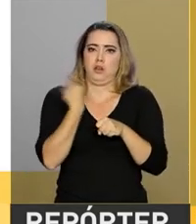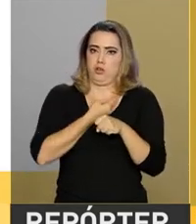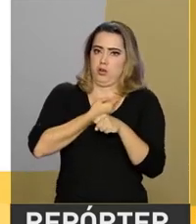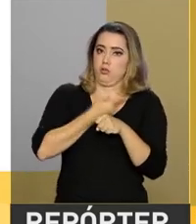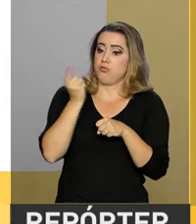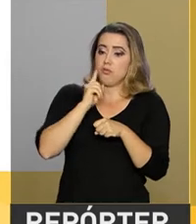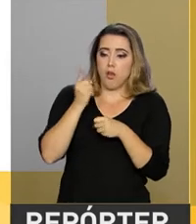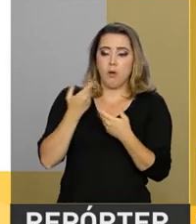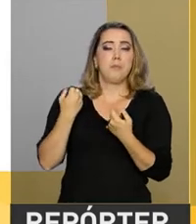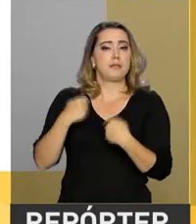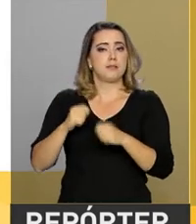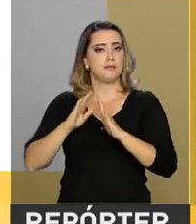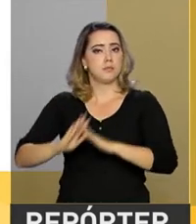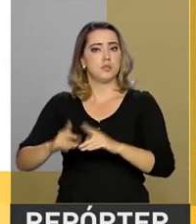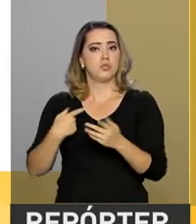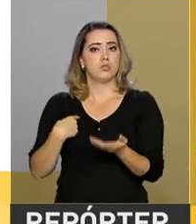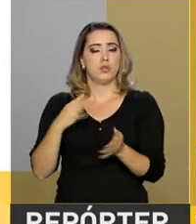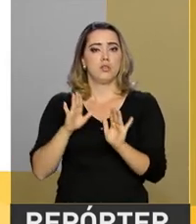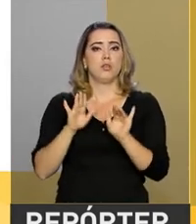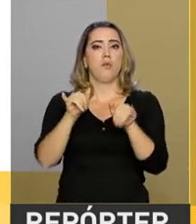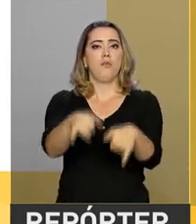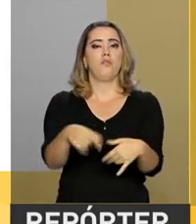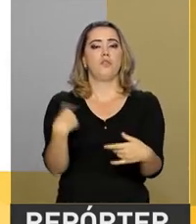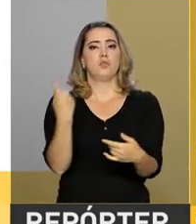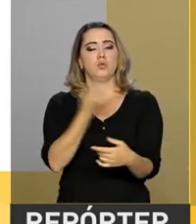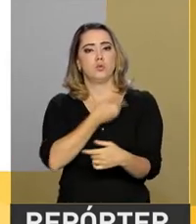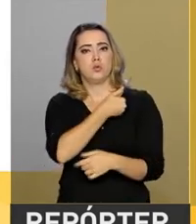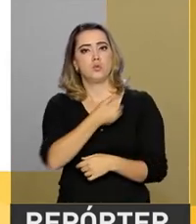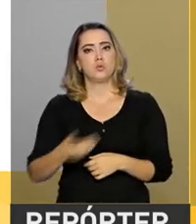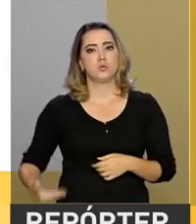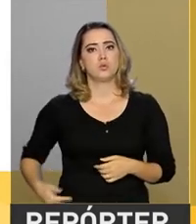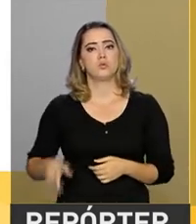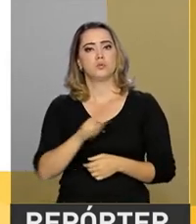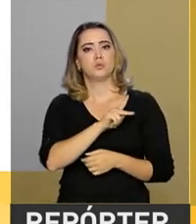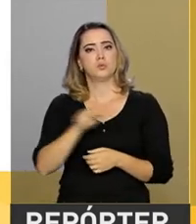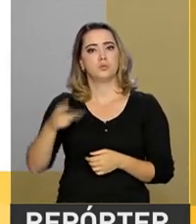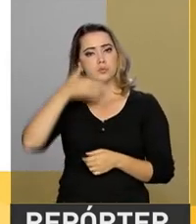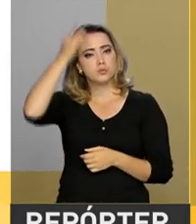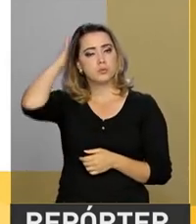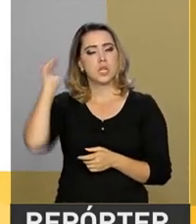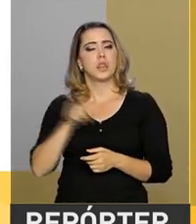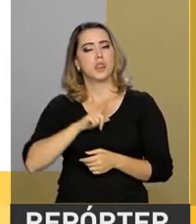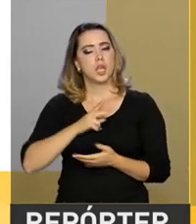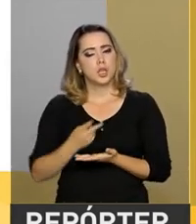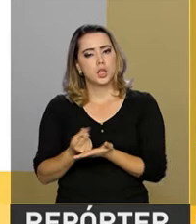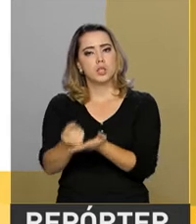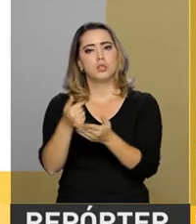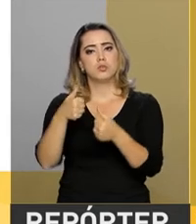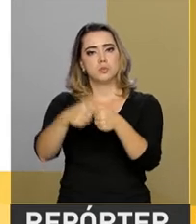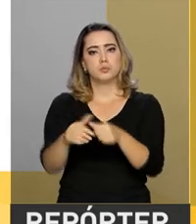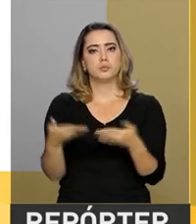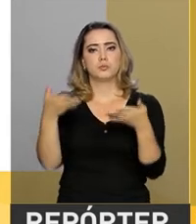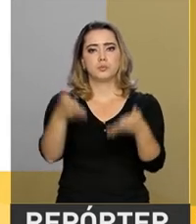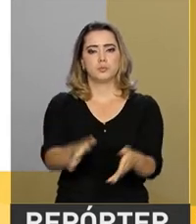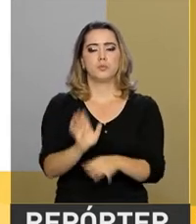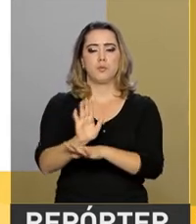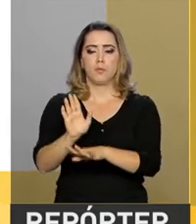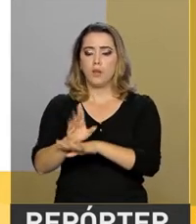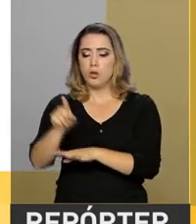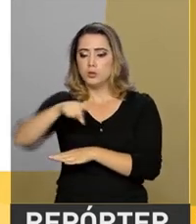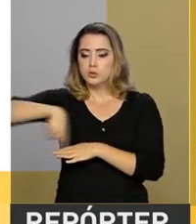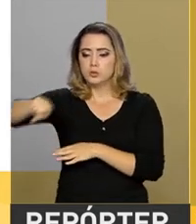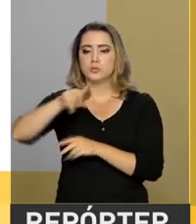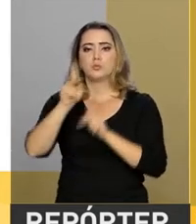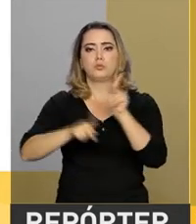e não faltarão recursos até o último dia do governo do presidente Temer para estar presente e apoiando